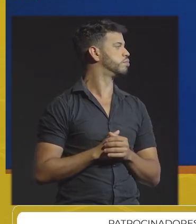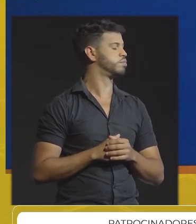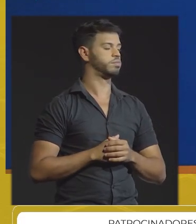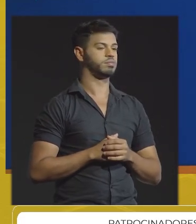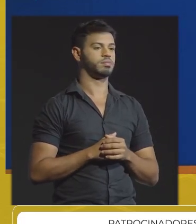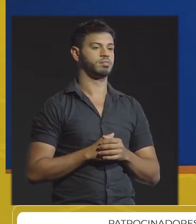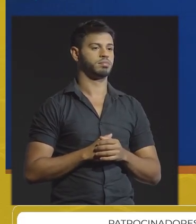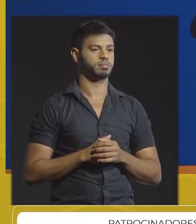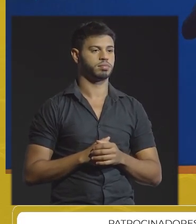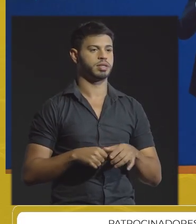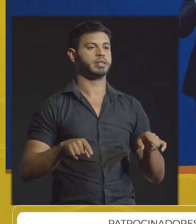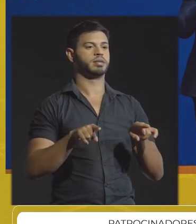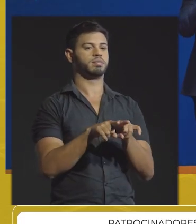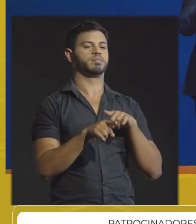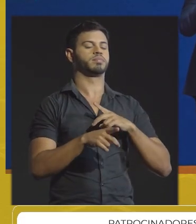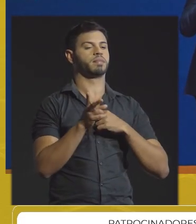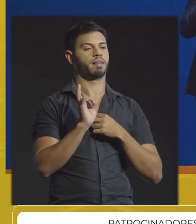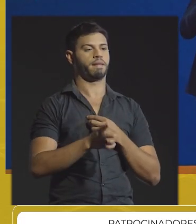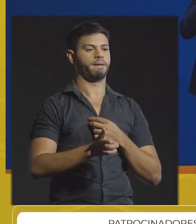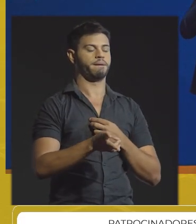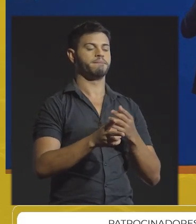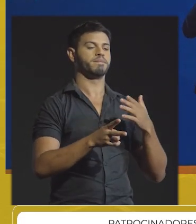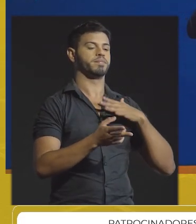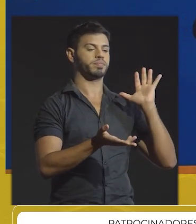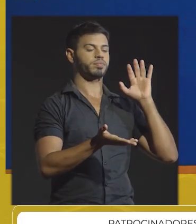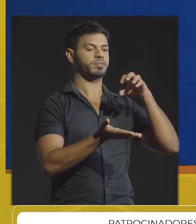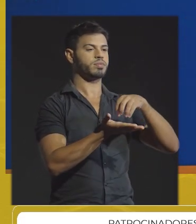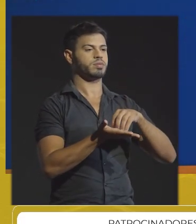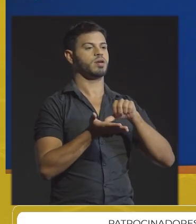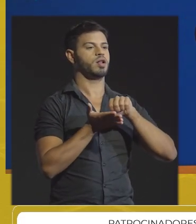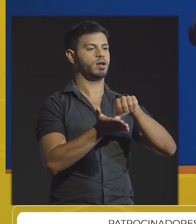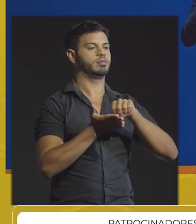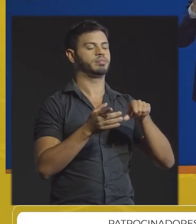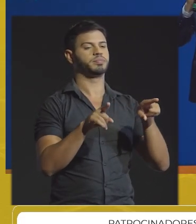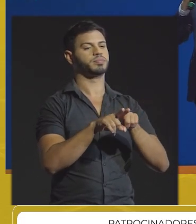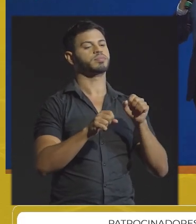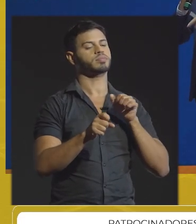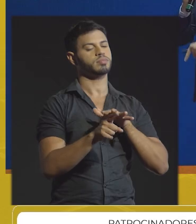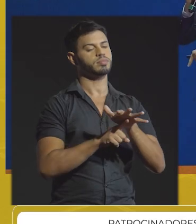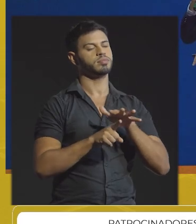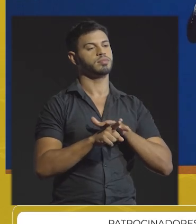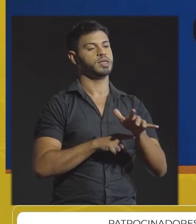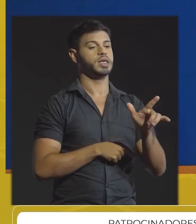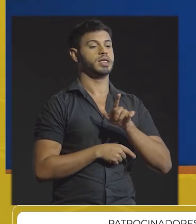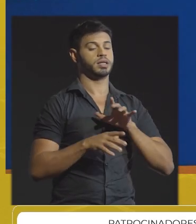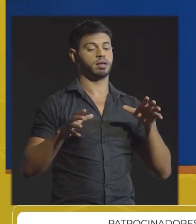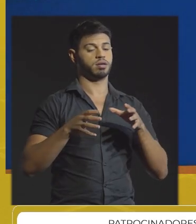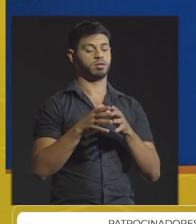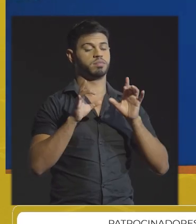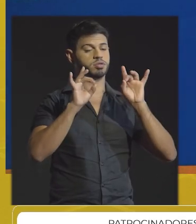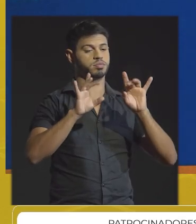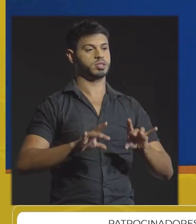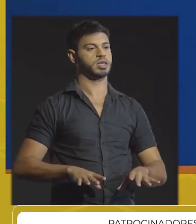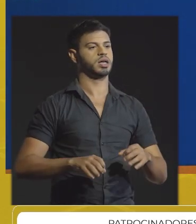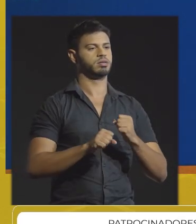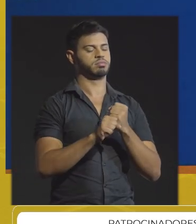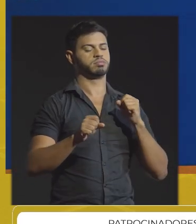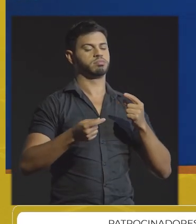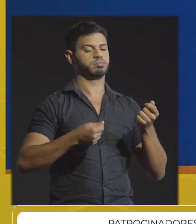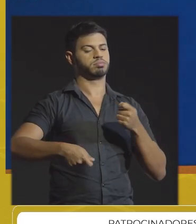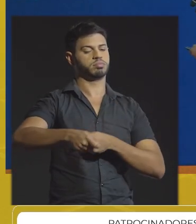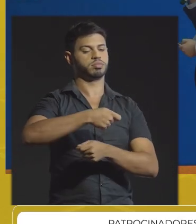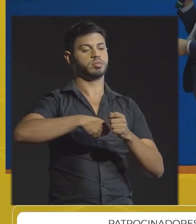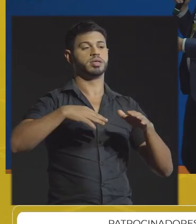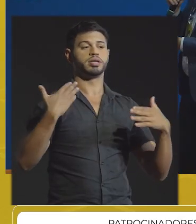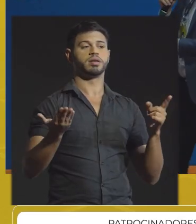autoprodução tem sempre estoque local nacionalizado pode importar sobre demanda tem equipe especializada em grandes negócios